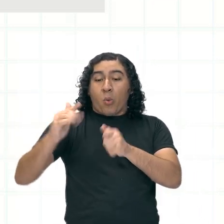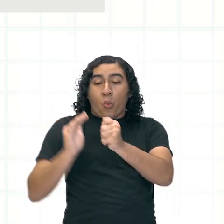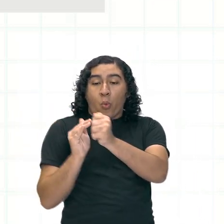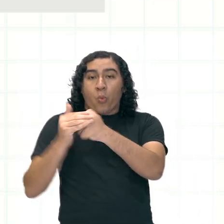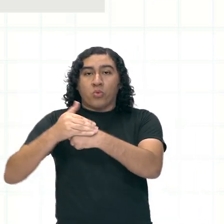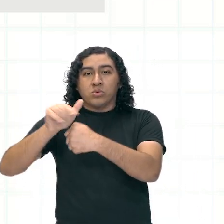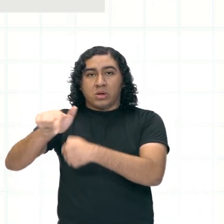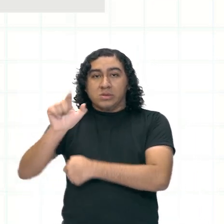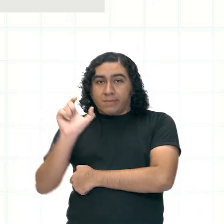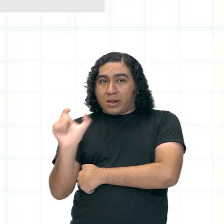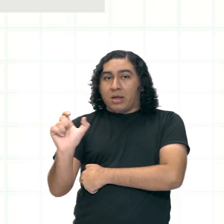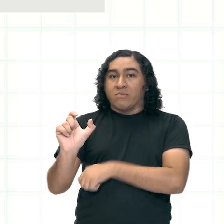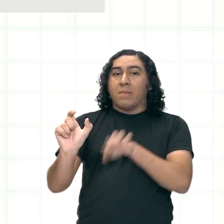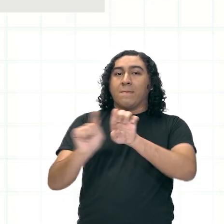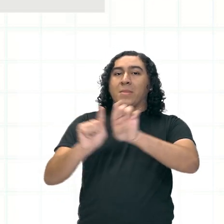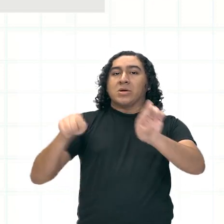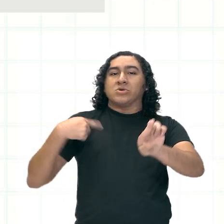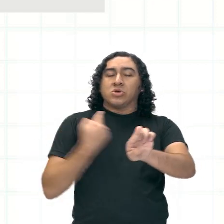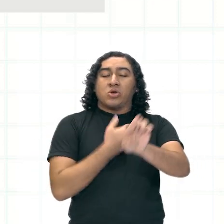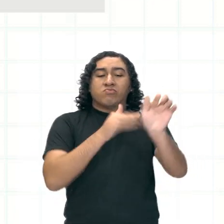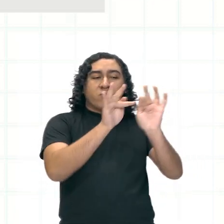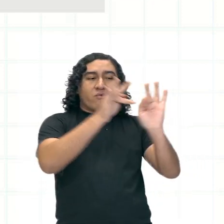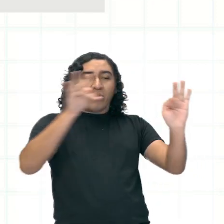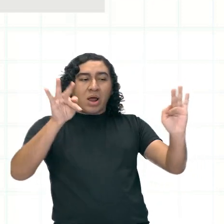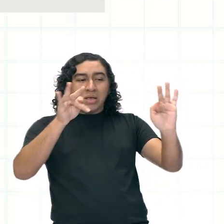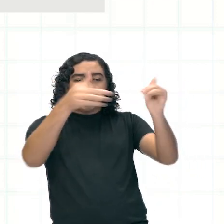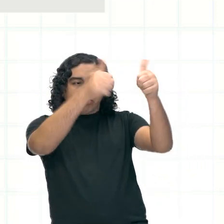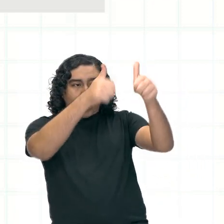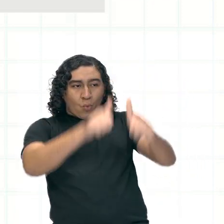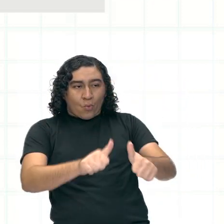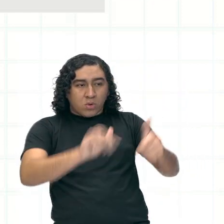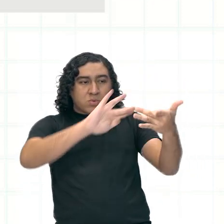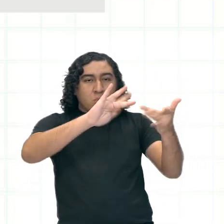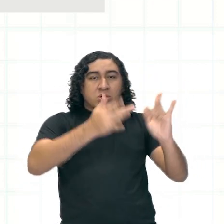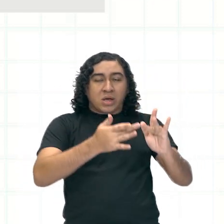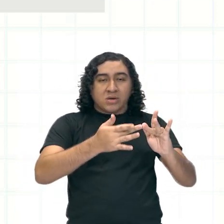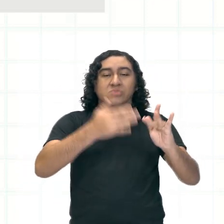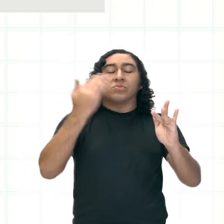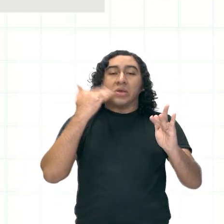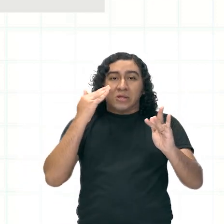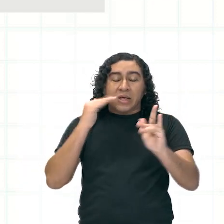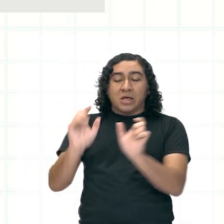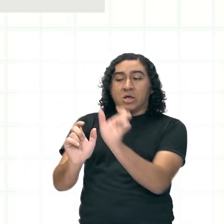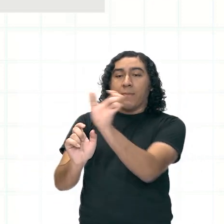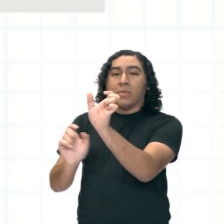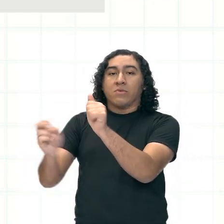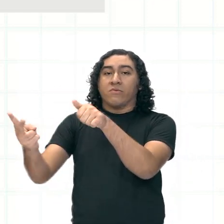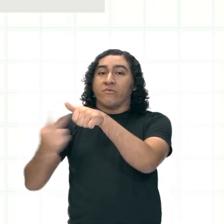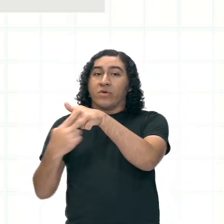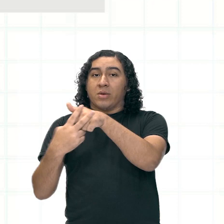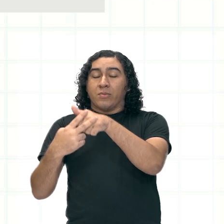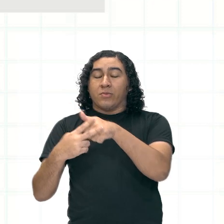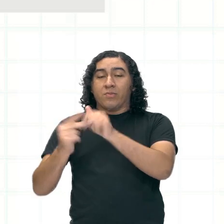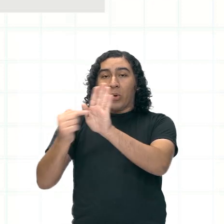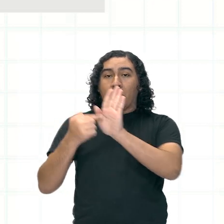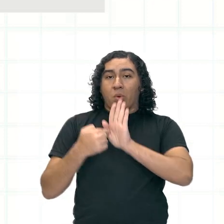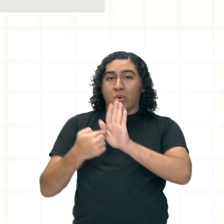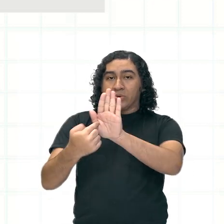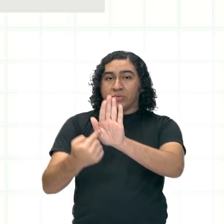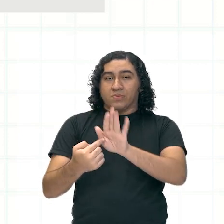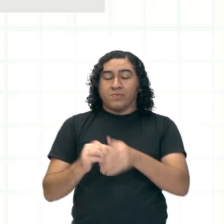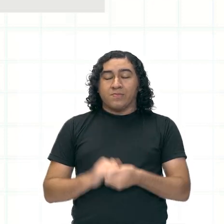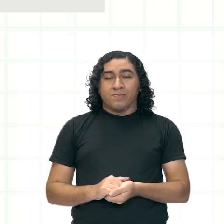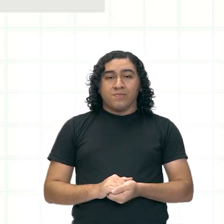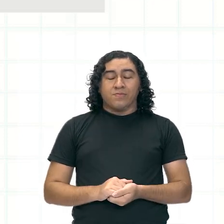nós conseguimos deduzir quem é o sujeito por meio da forma verbal, por meio da flexão verbal.